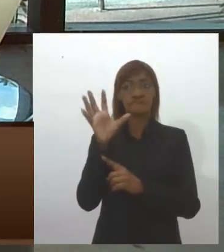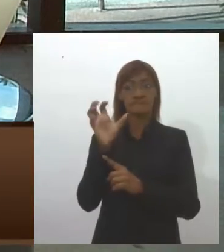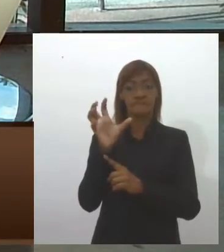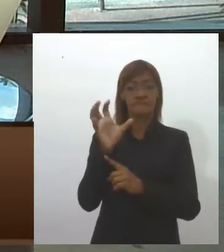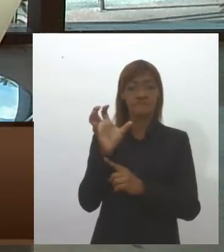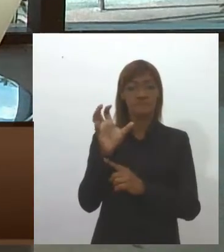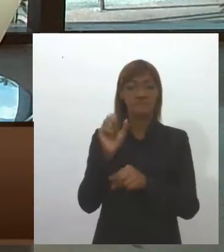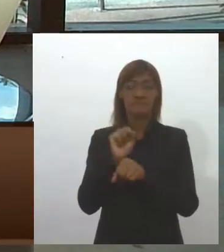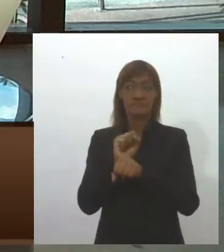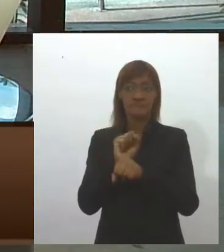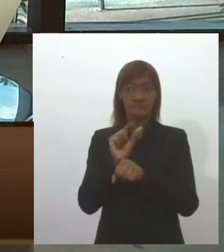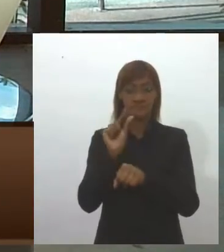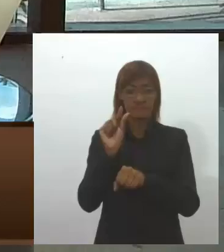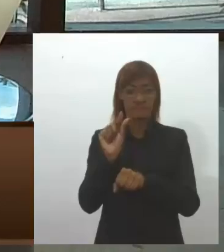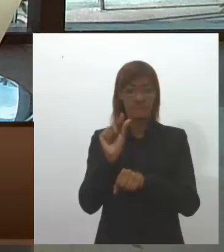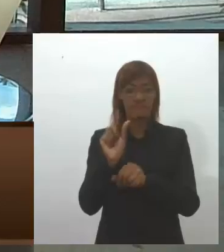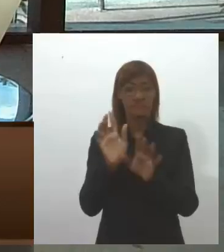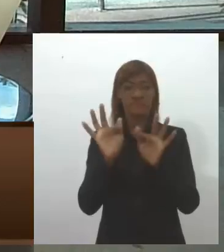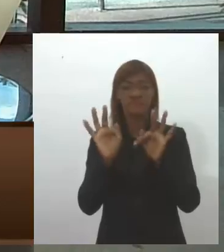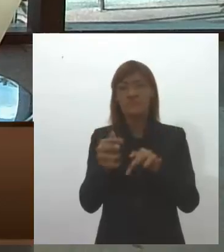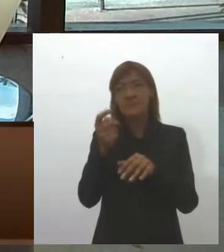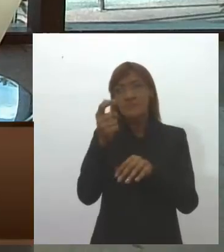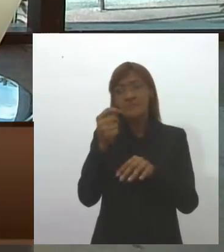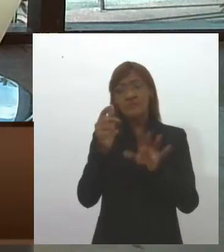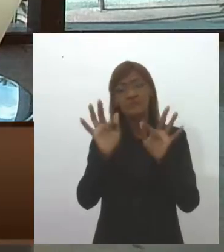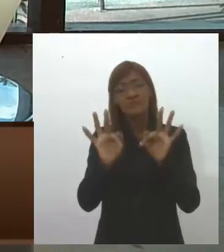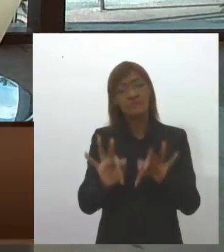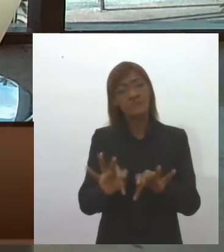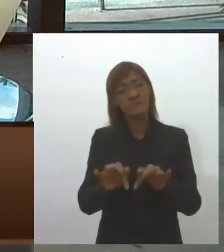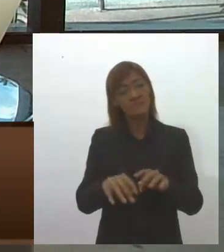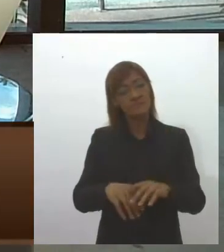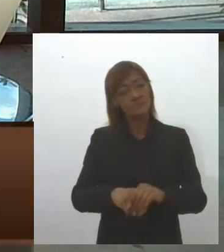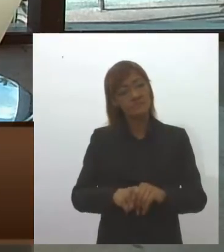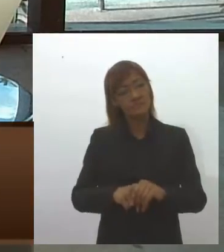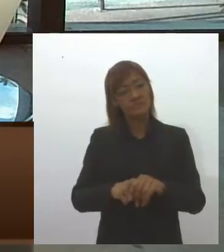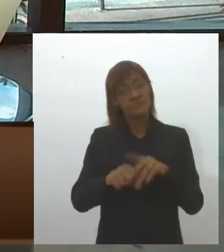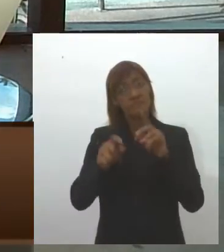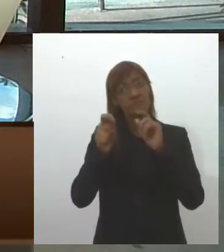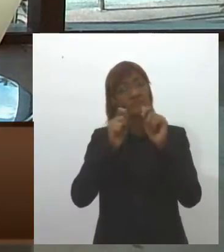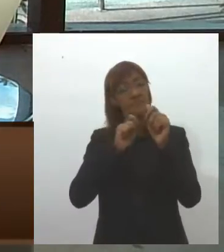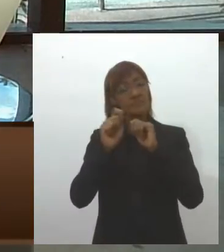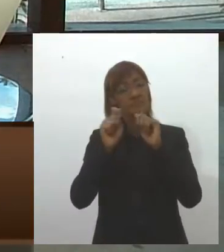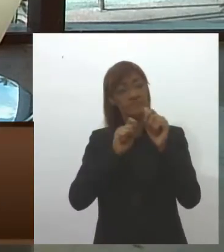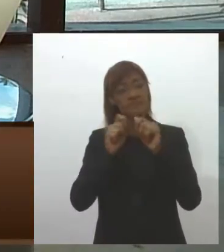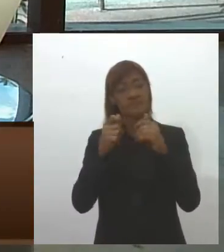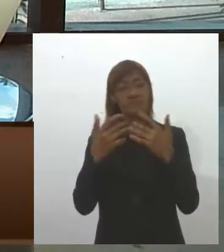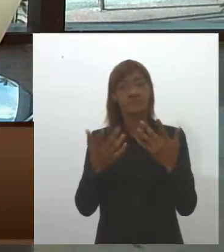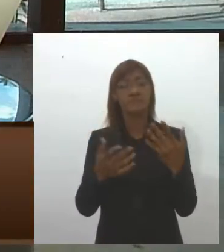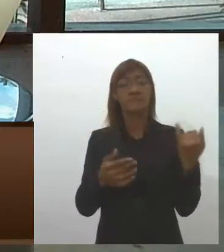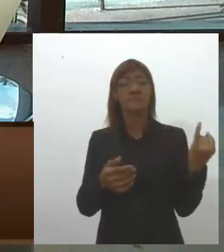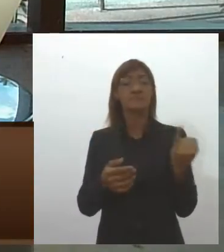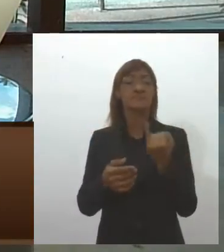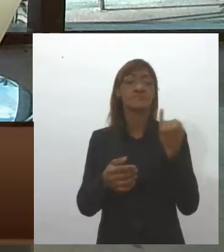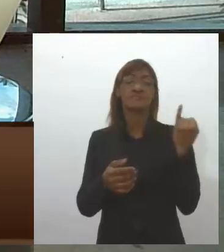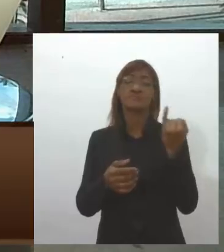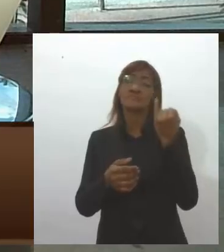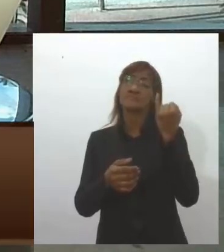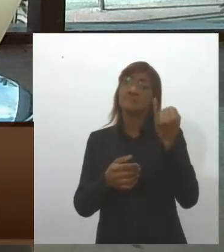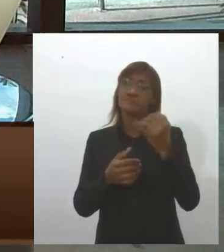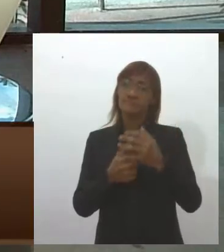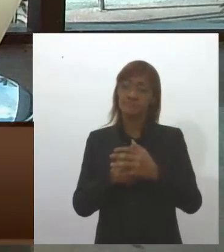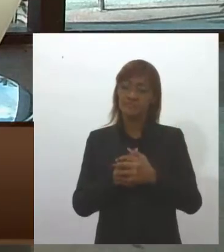gente reestabelece para a gente concluir. A gente já estava até no finalzinho da entrevista com ele e é importante ele ter essa conclusão